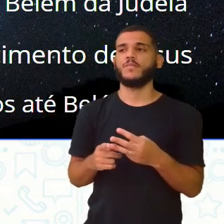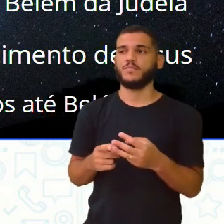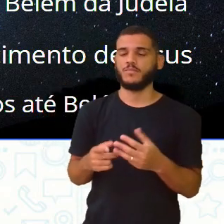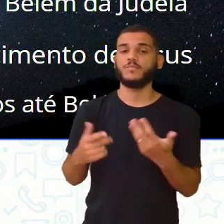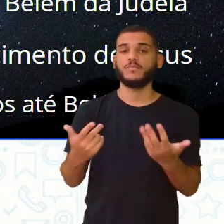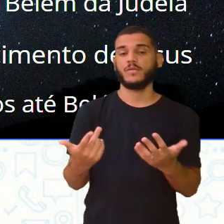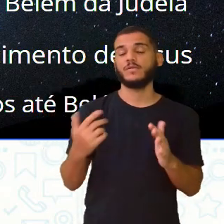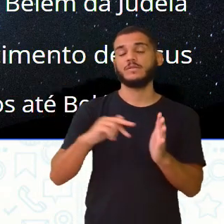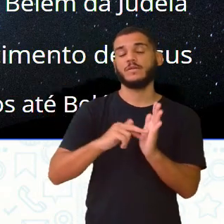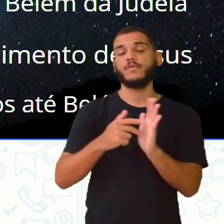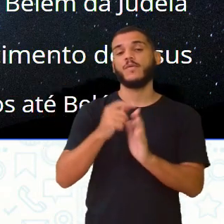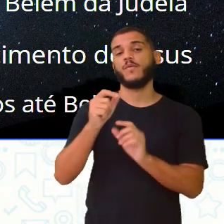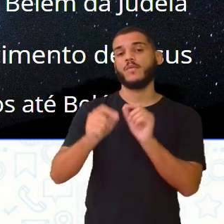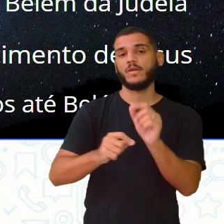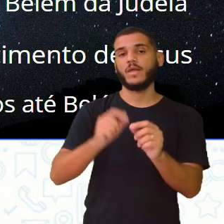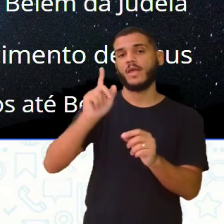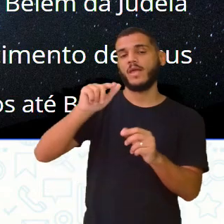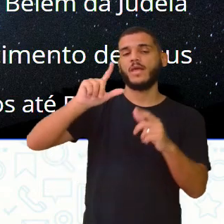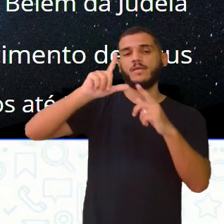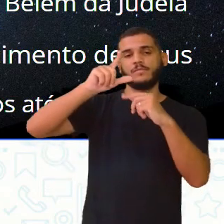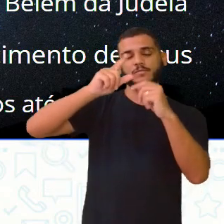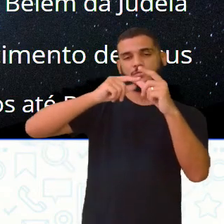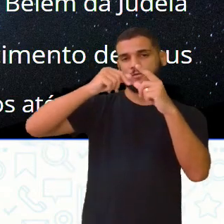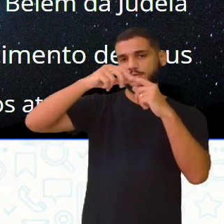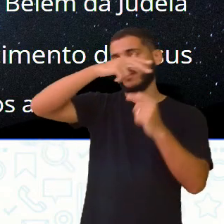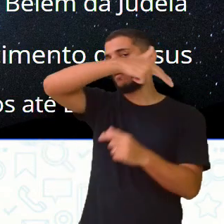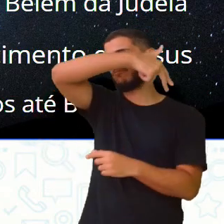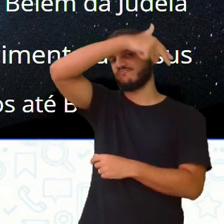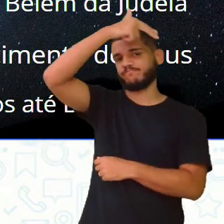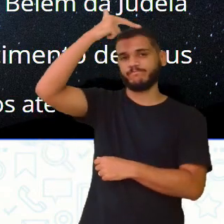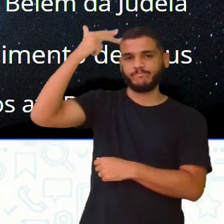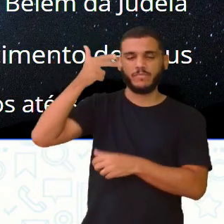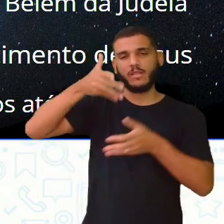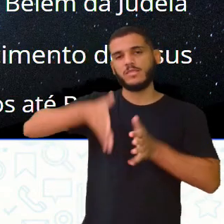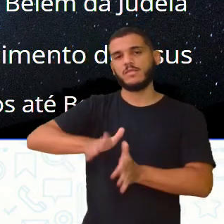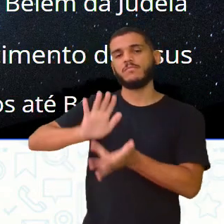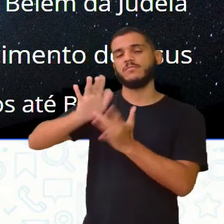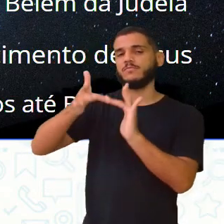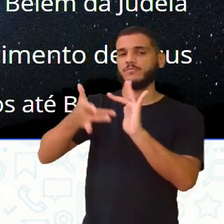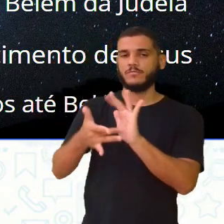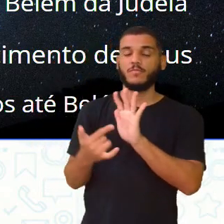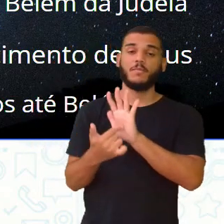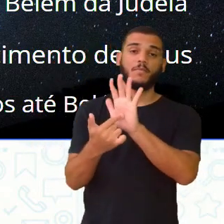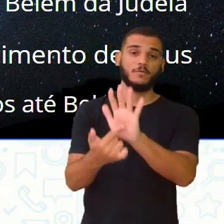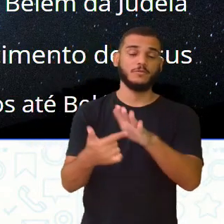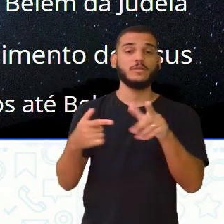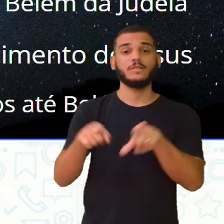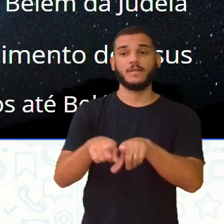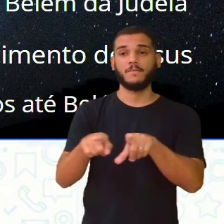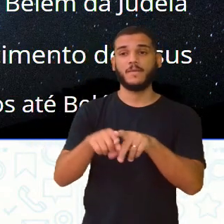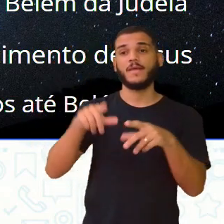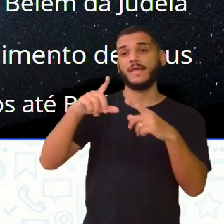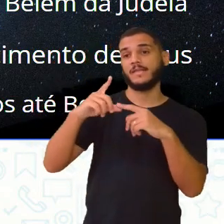que indica, não é? Aponta o nascimento de Jesus. E a estrela guia, não é? Por